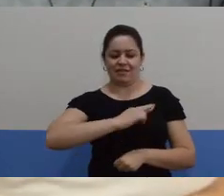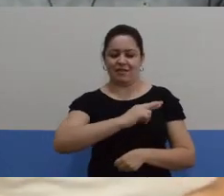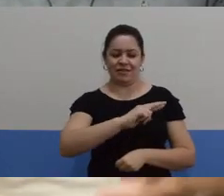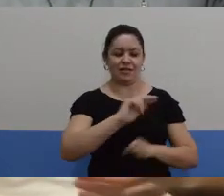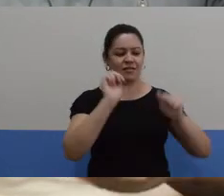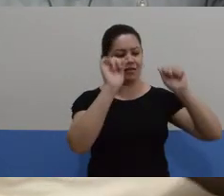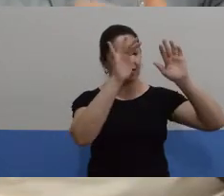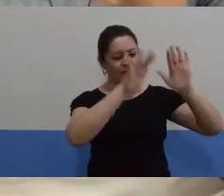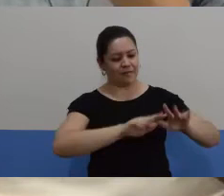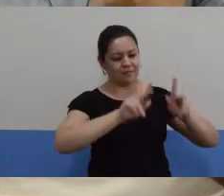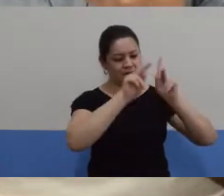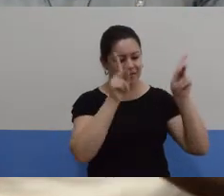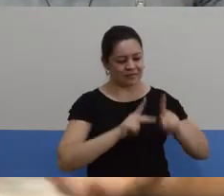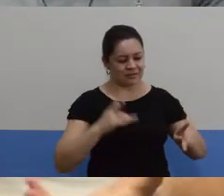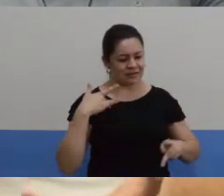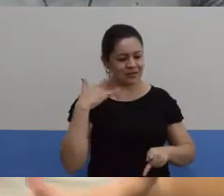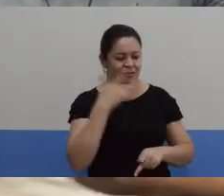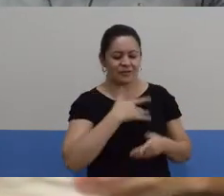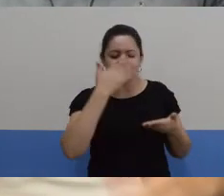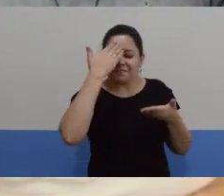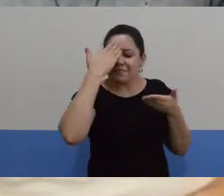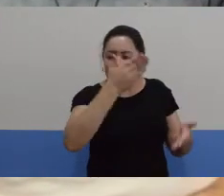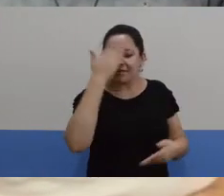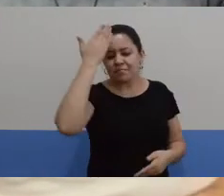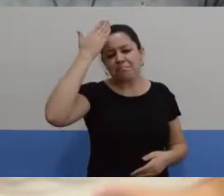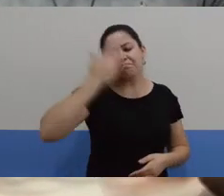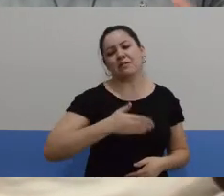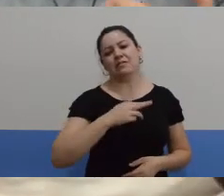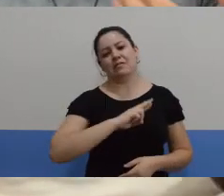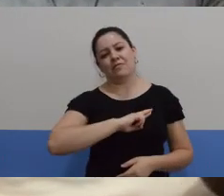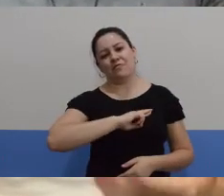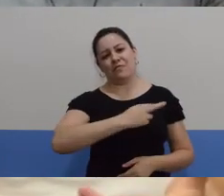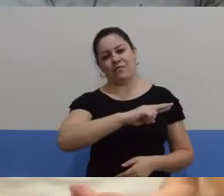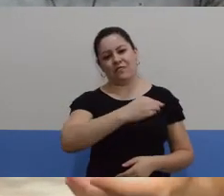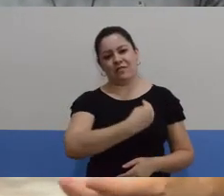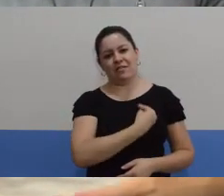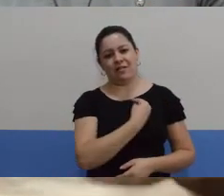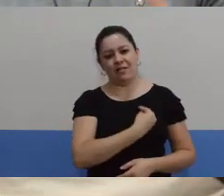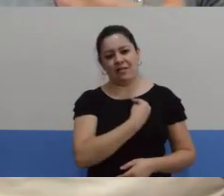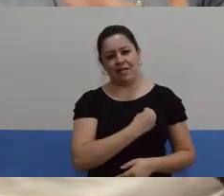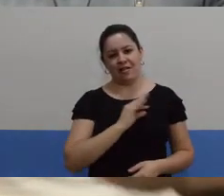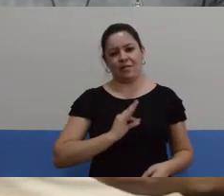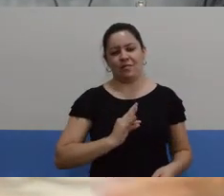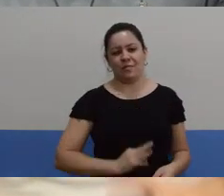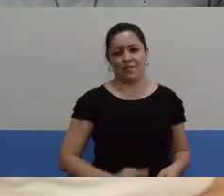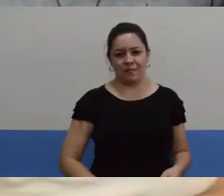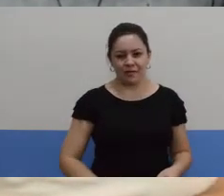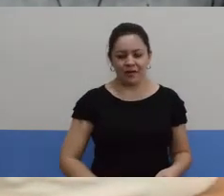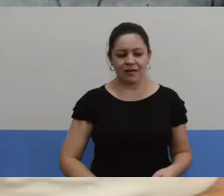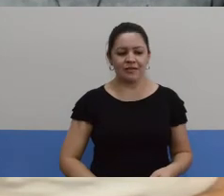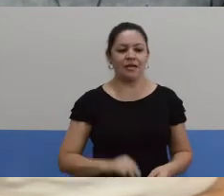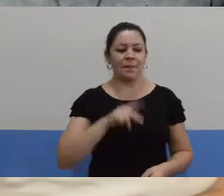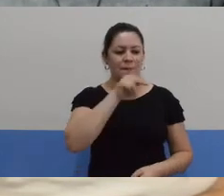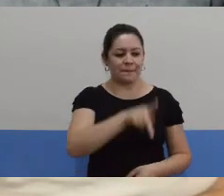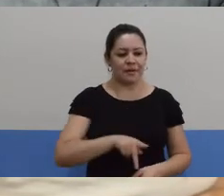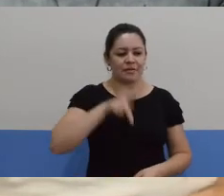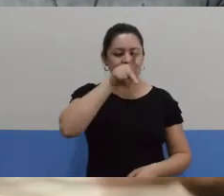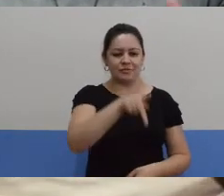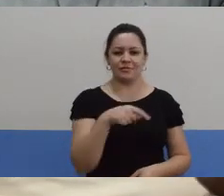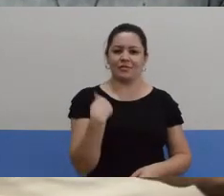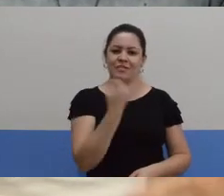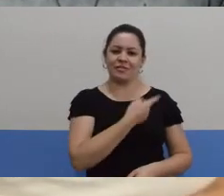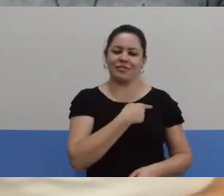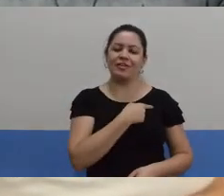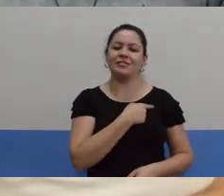saúde. Obrigado pelo seu testemunho como religioso, como sacerdote, como pastor da nossa diocese. Só